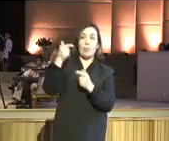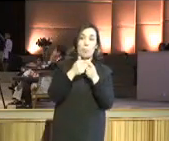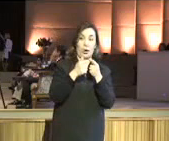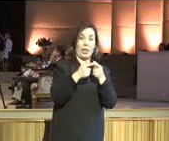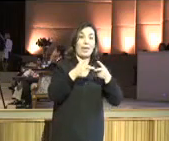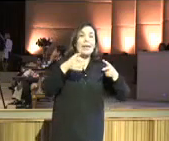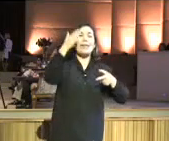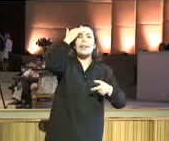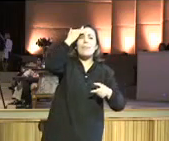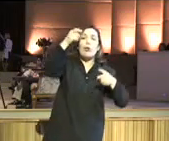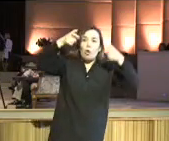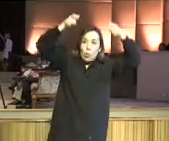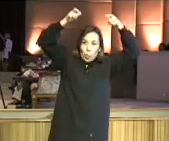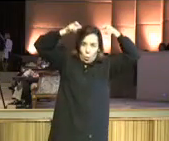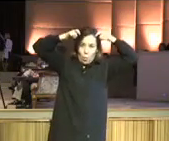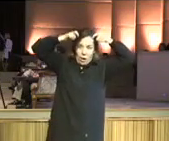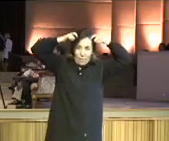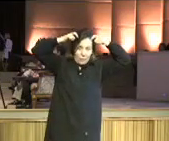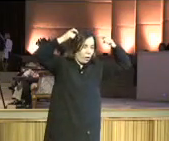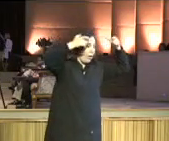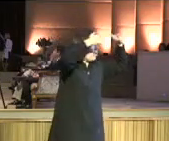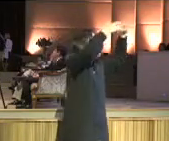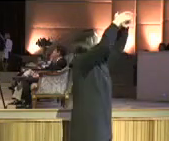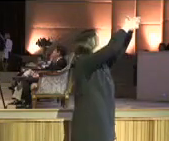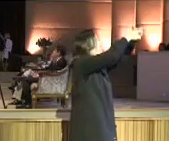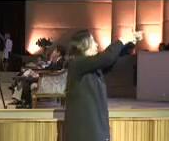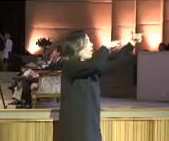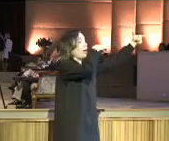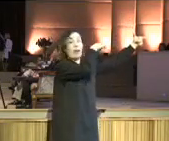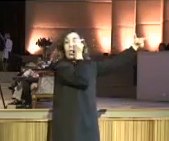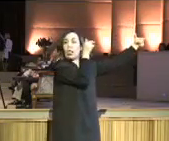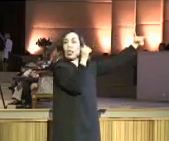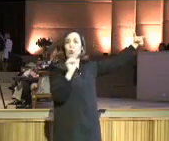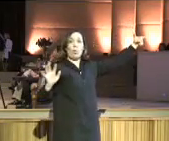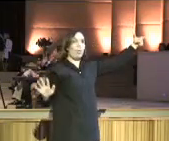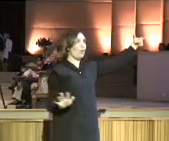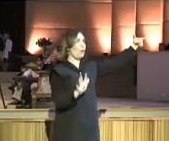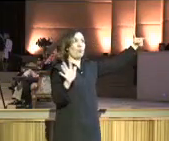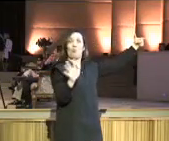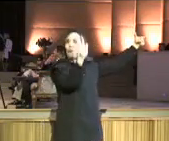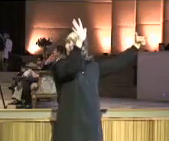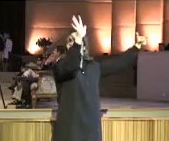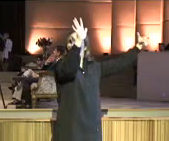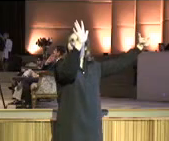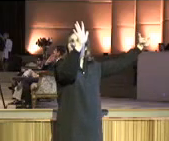Davi pesava 34 quilos de ouro.